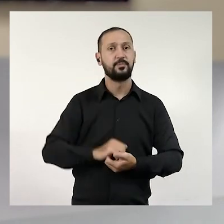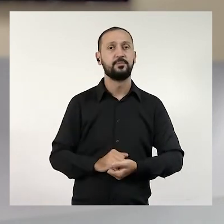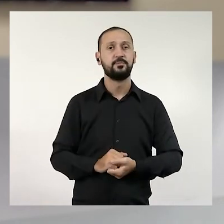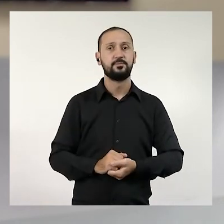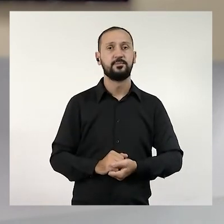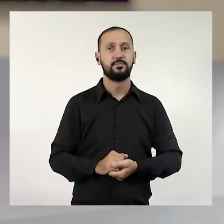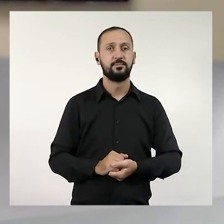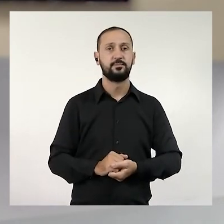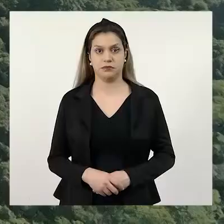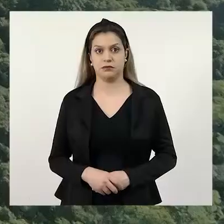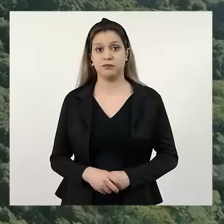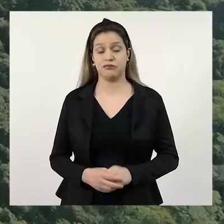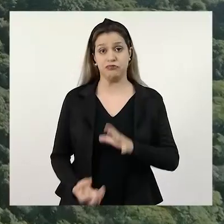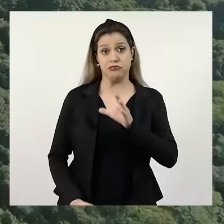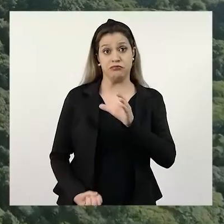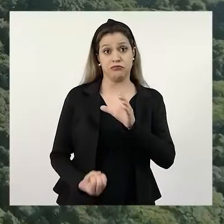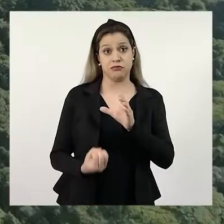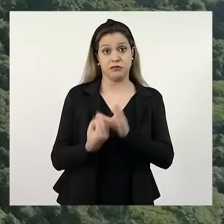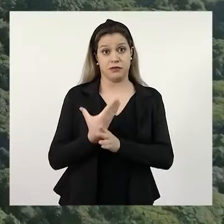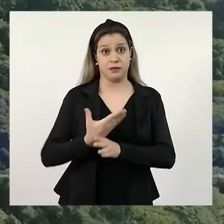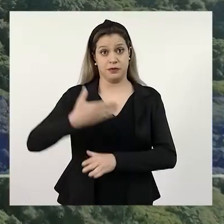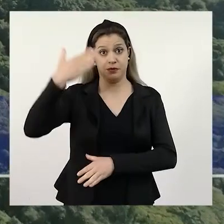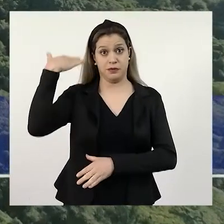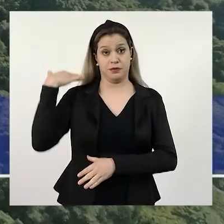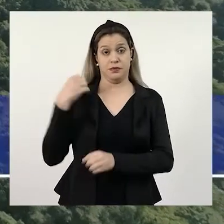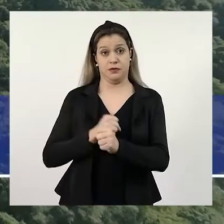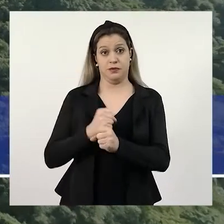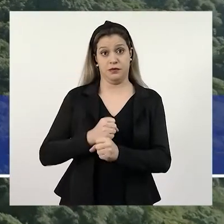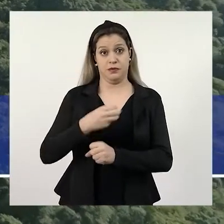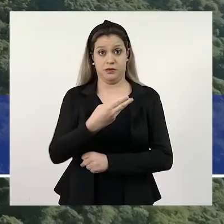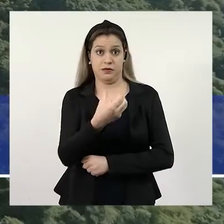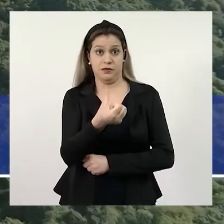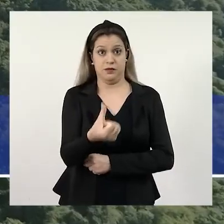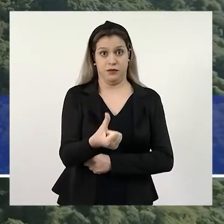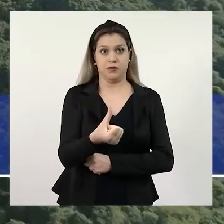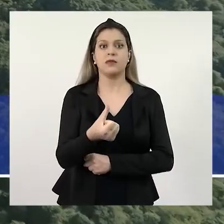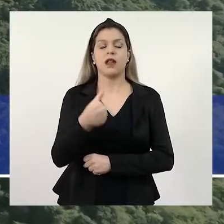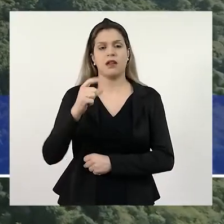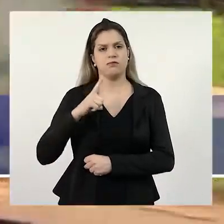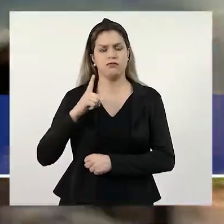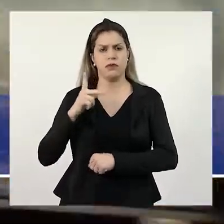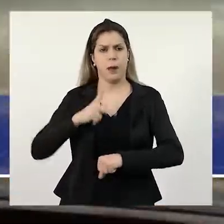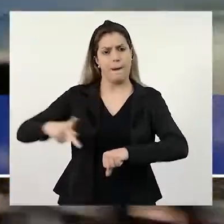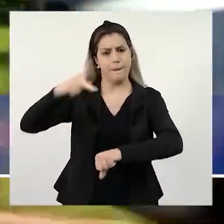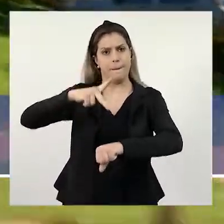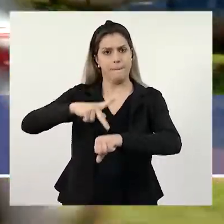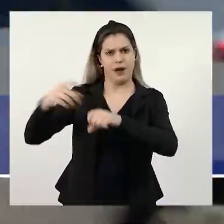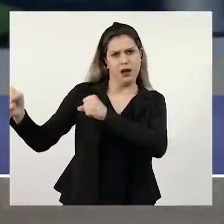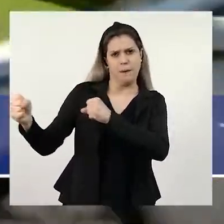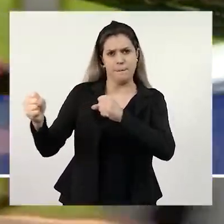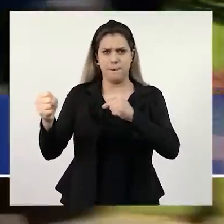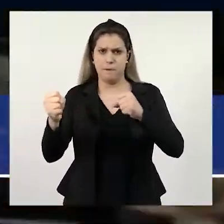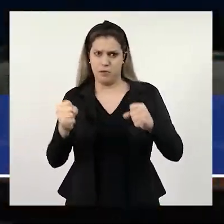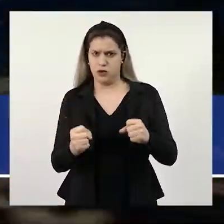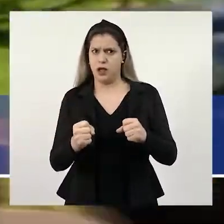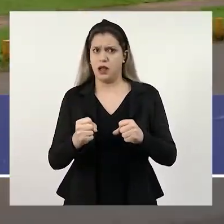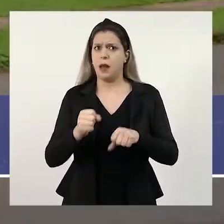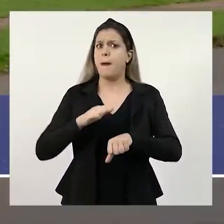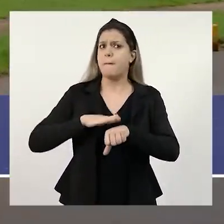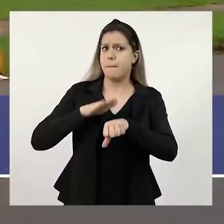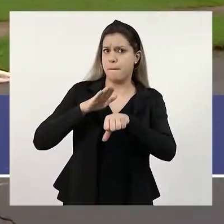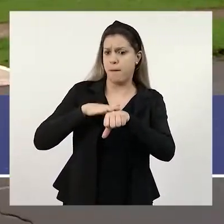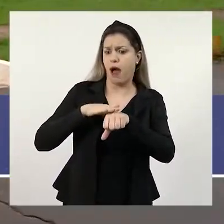Campo Grande. Criado há 36 anos, o Parque dos Poderes abriga muito mais do que as